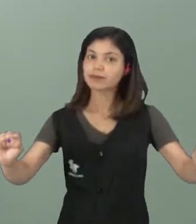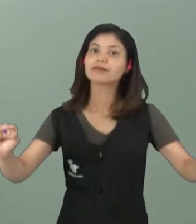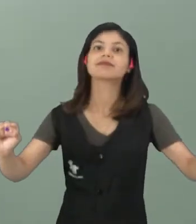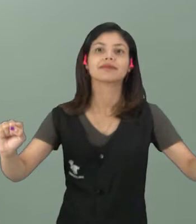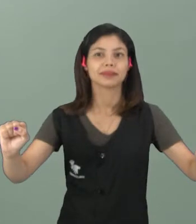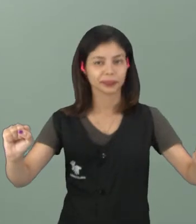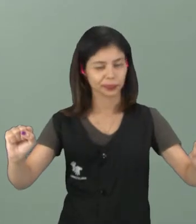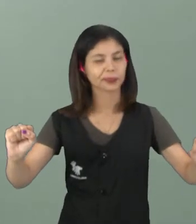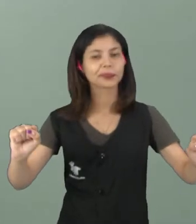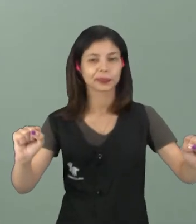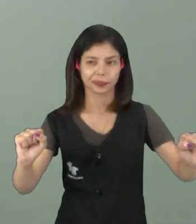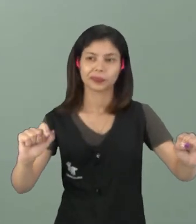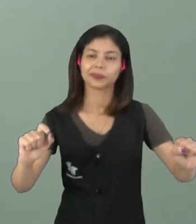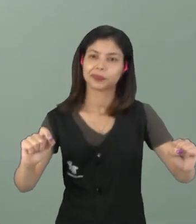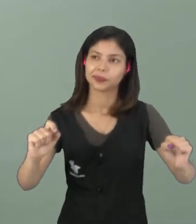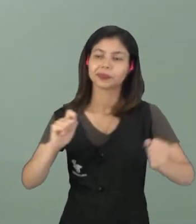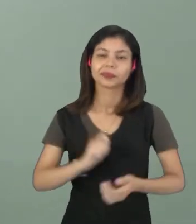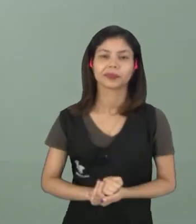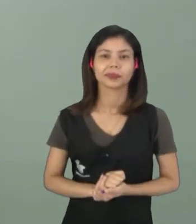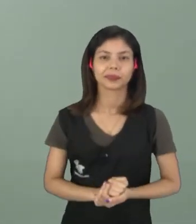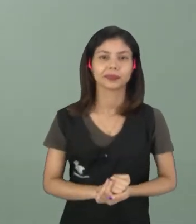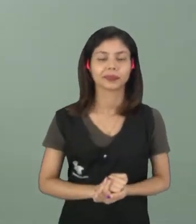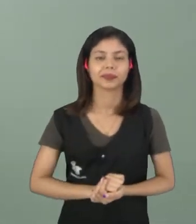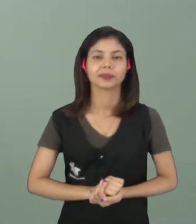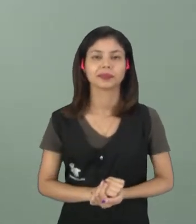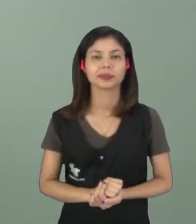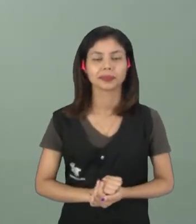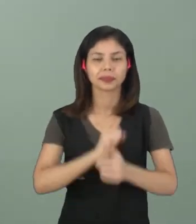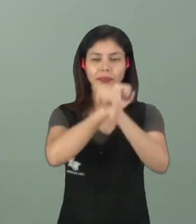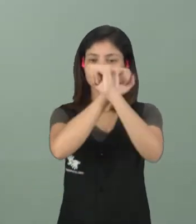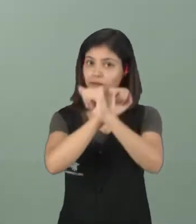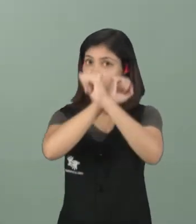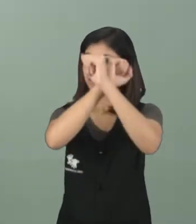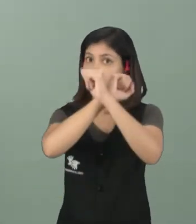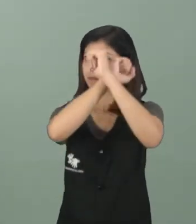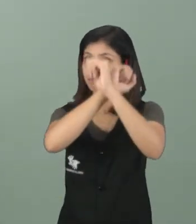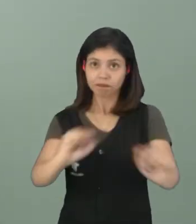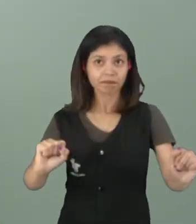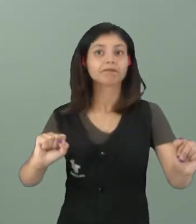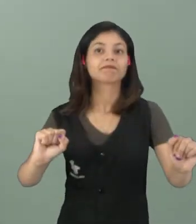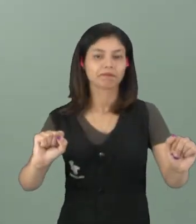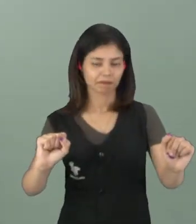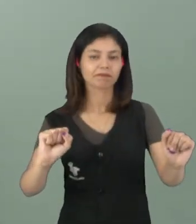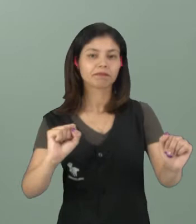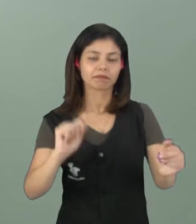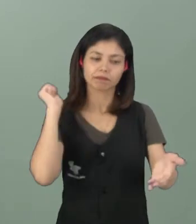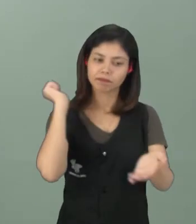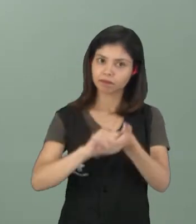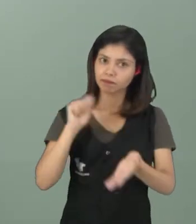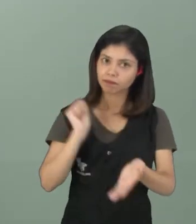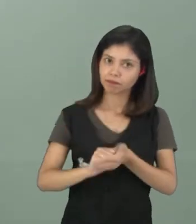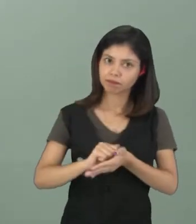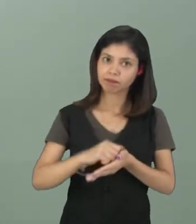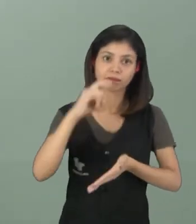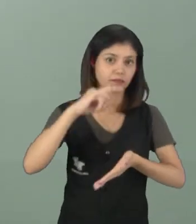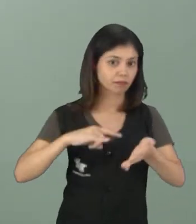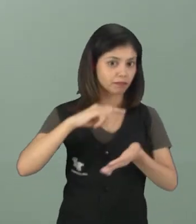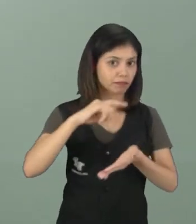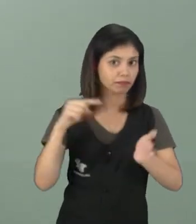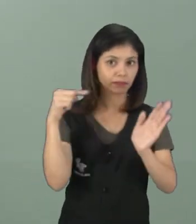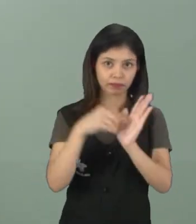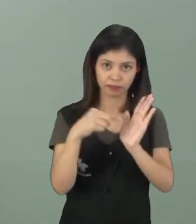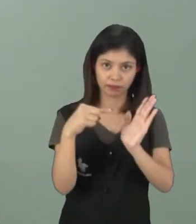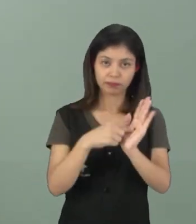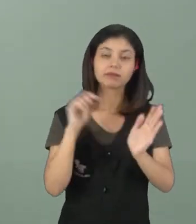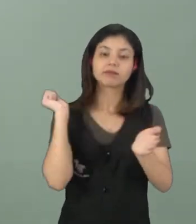escravatura isso mesmo acabou a escravidão a partir daquele dia daquele documento assinado as pessoas né